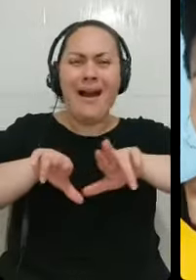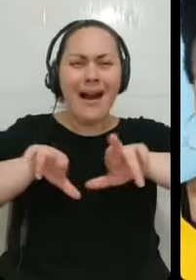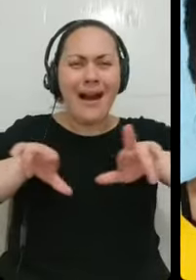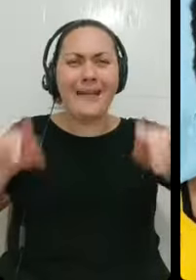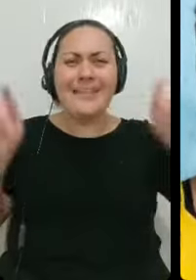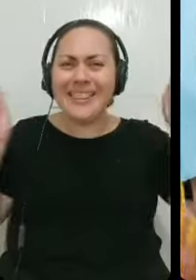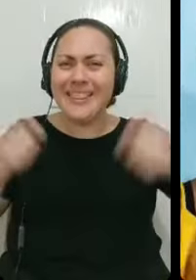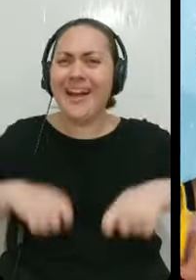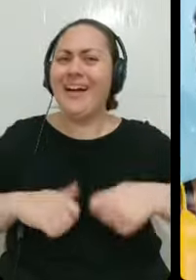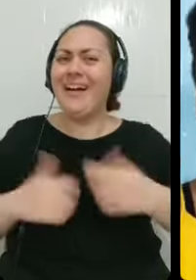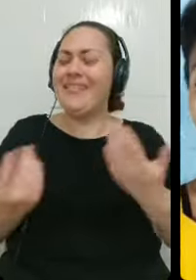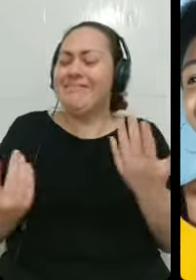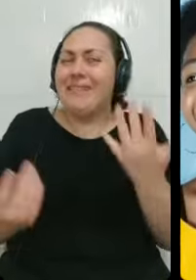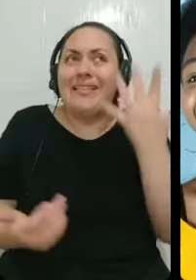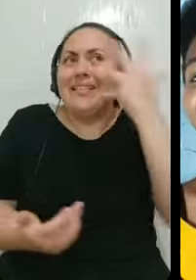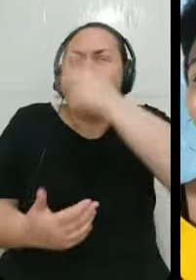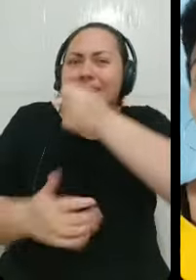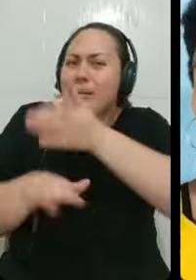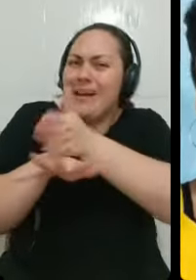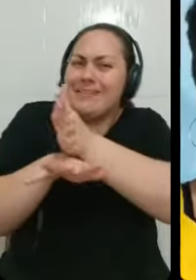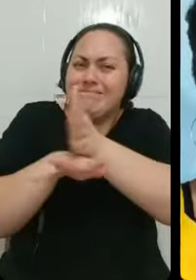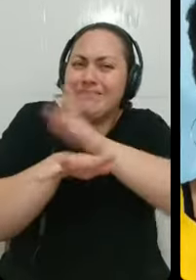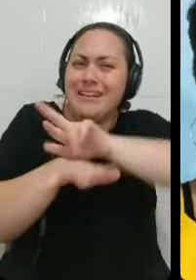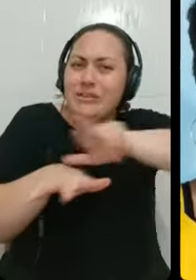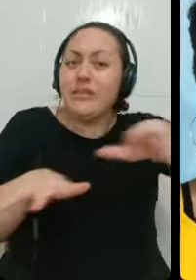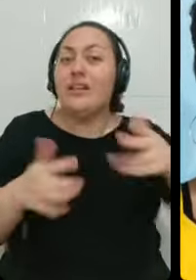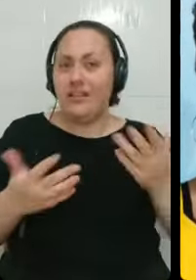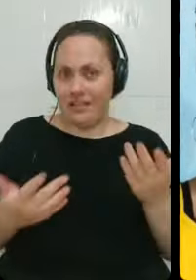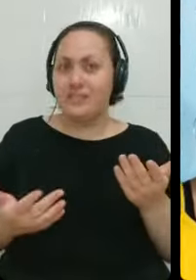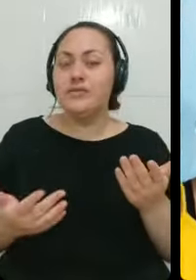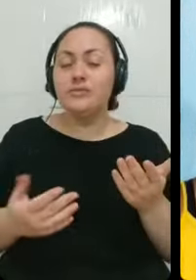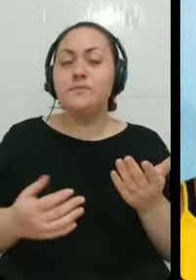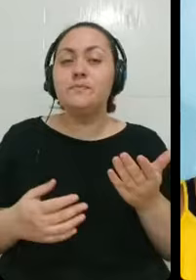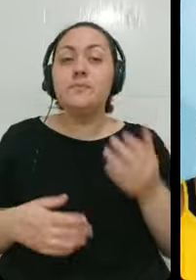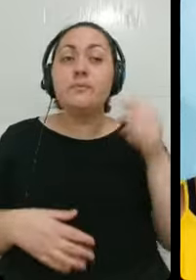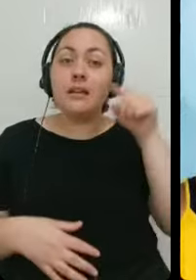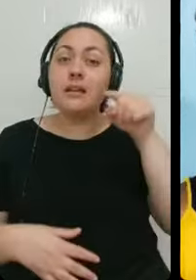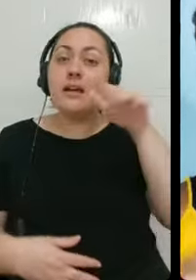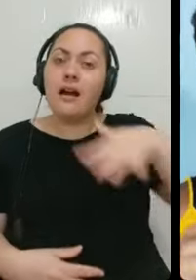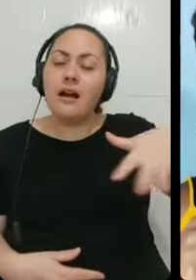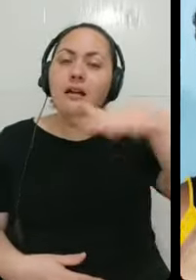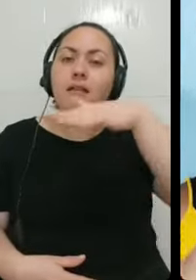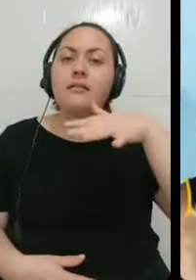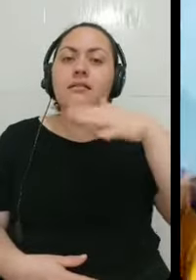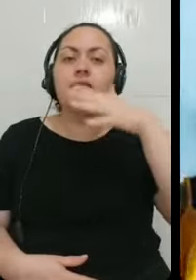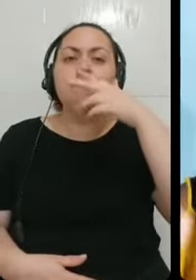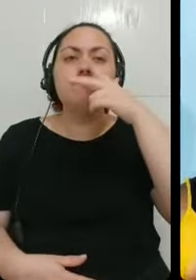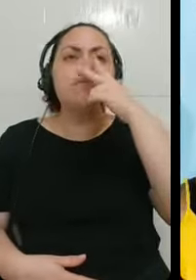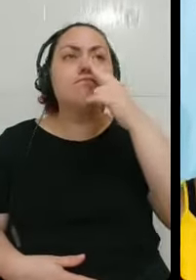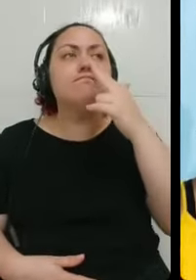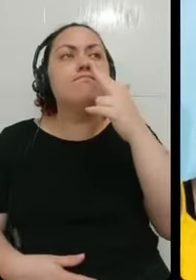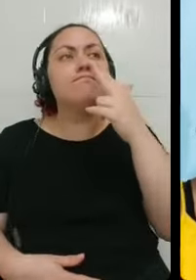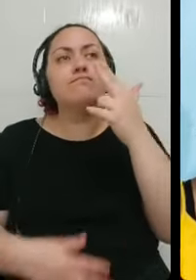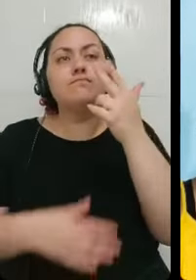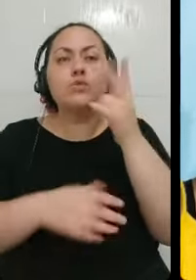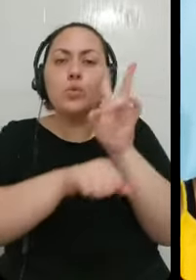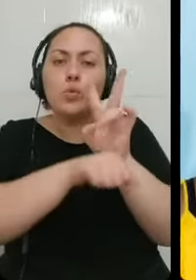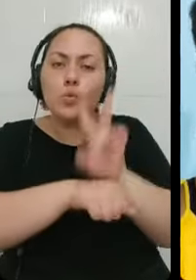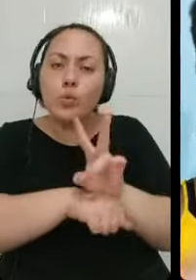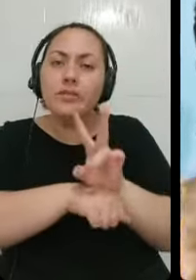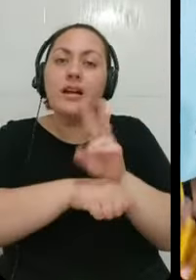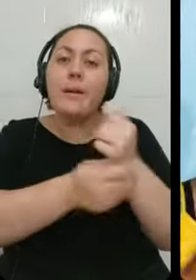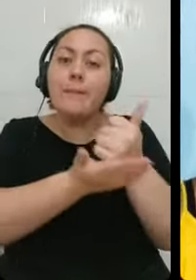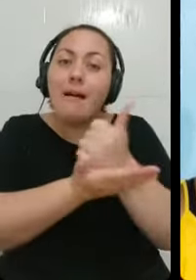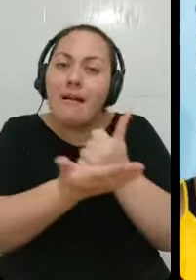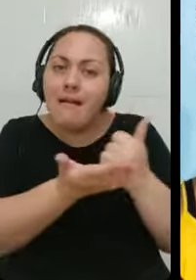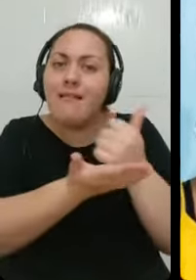curso, é brilhante isso. Então, toda essa parte da atenção primária, então.